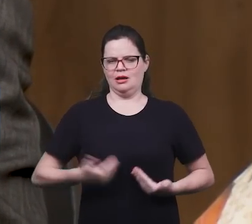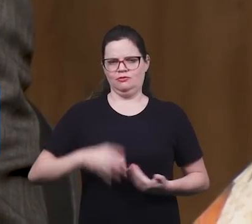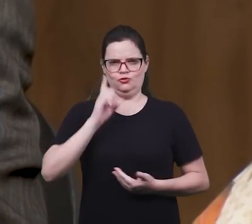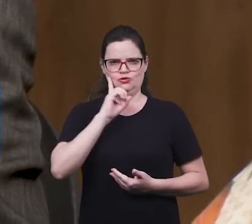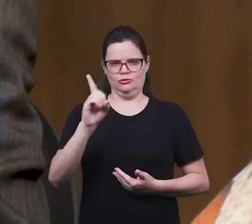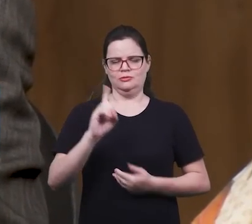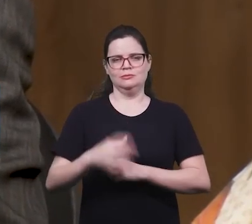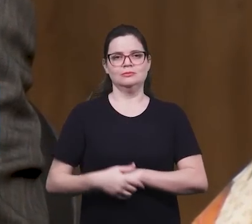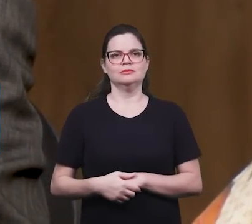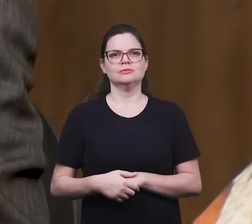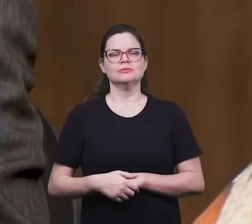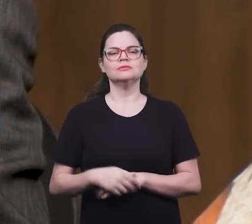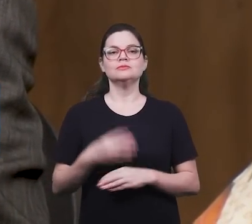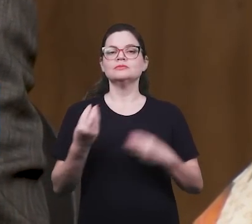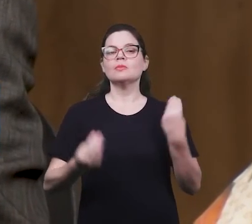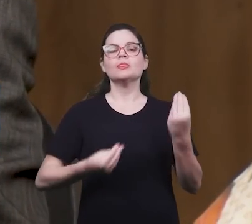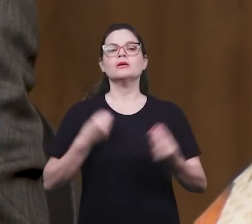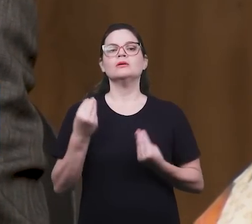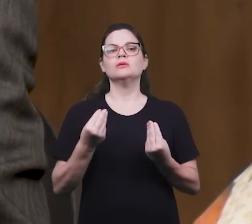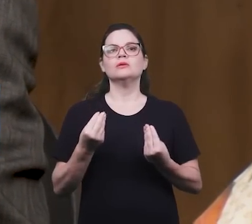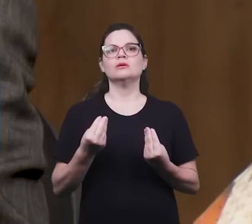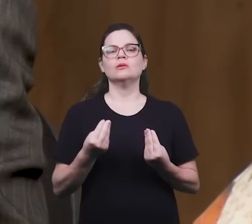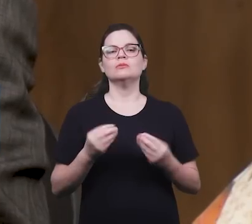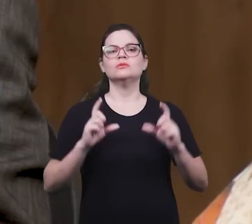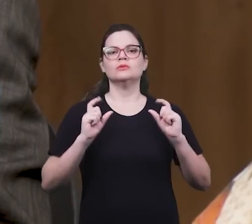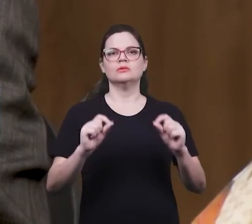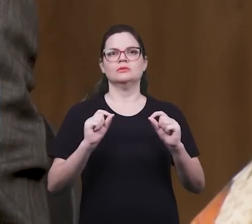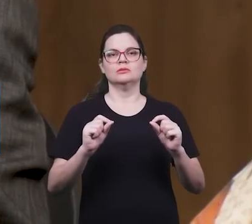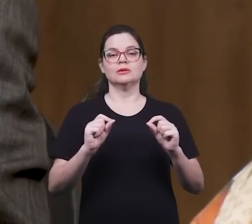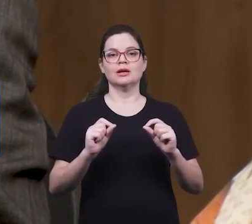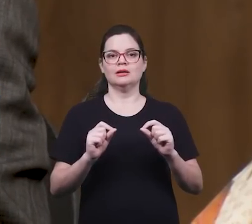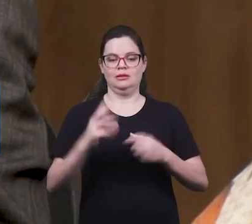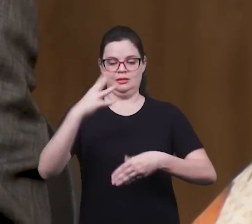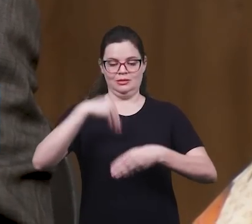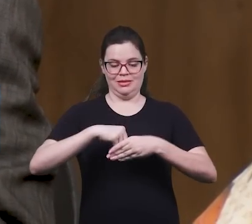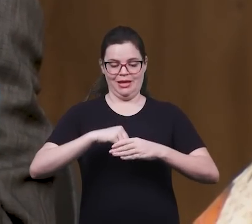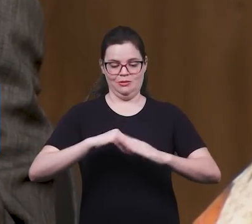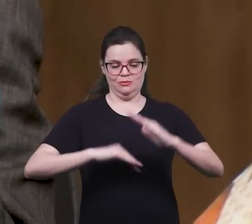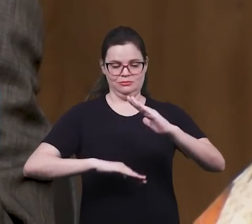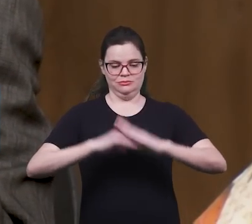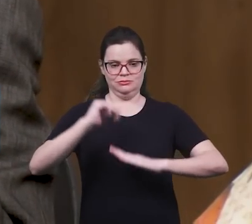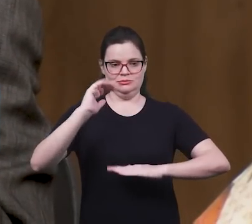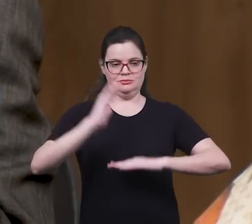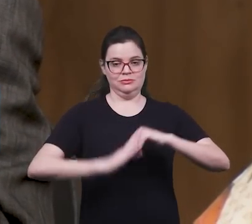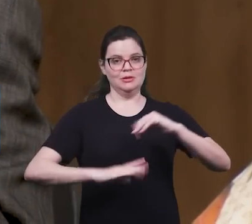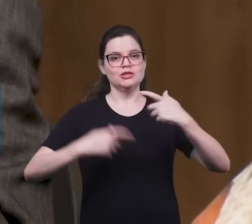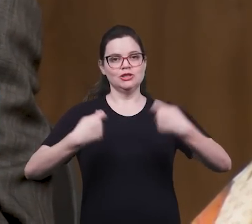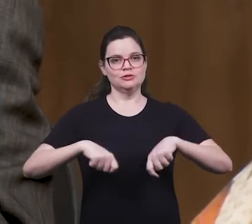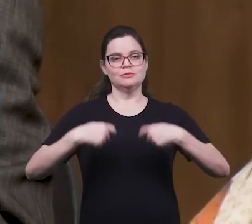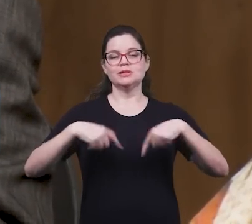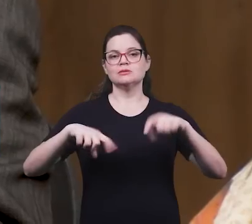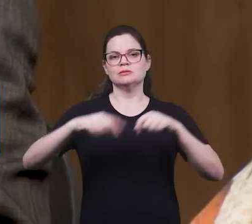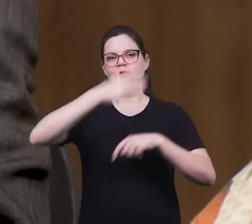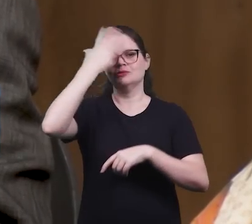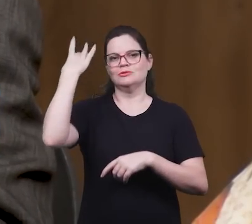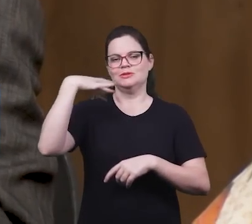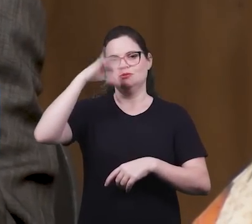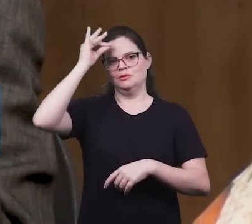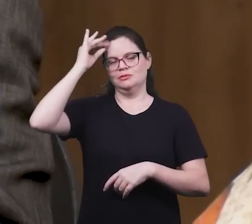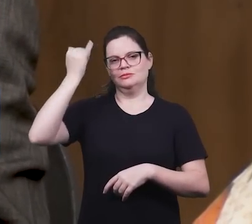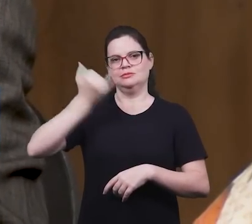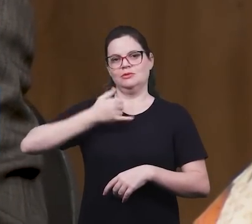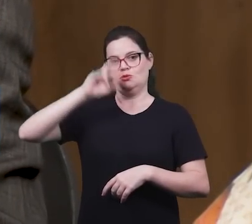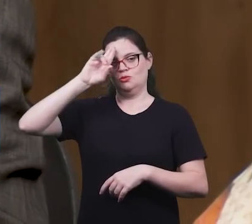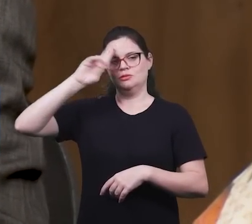Deus, que é como a gente precisa contar também na vida profissional com a ajuda do Senhor. Tudo bem, Deus não vai